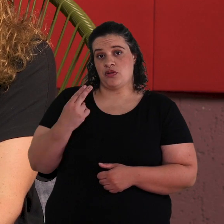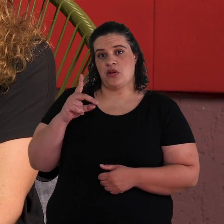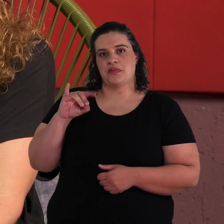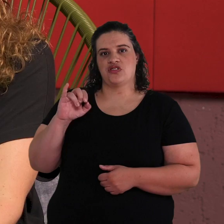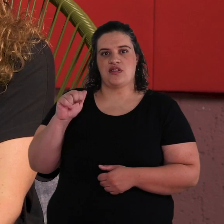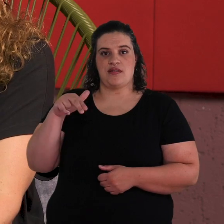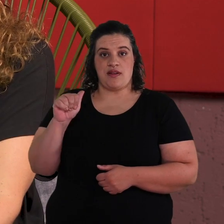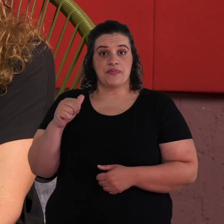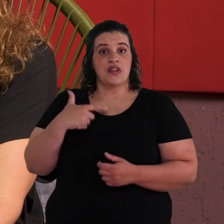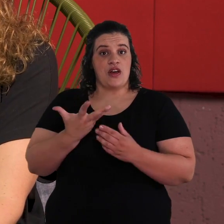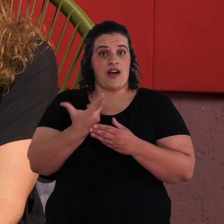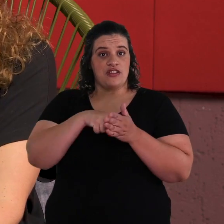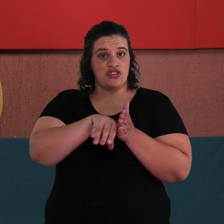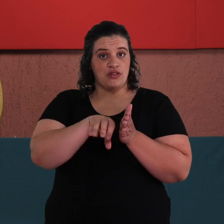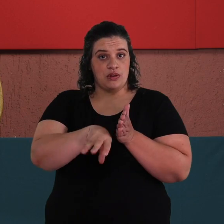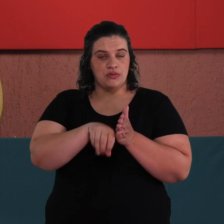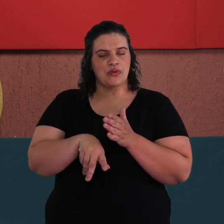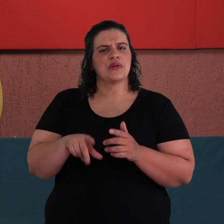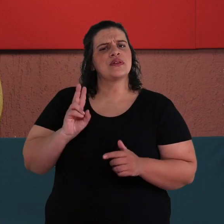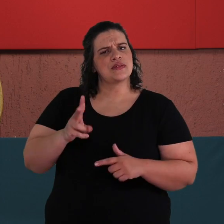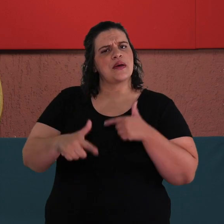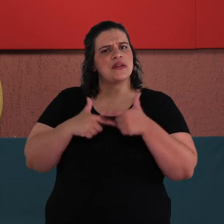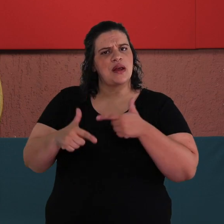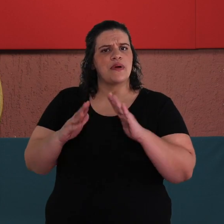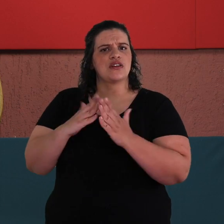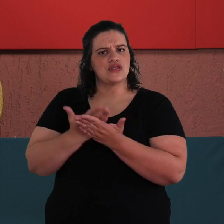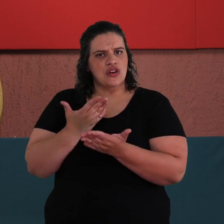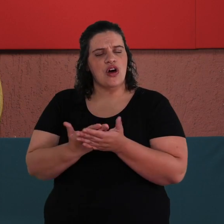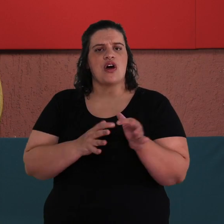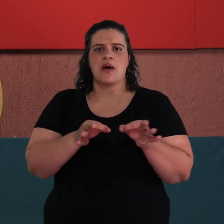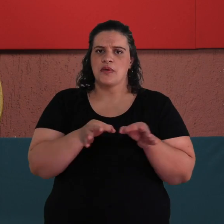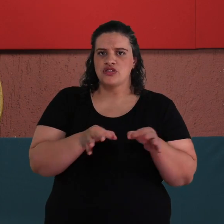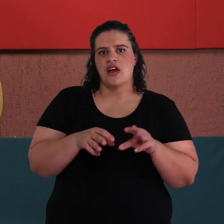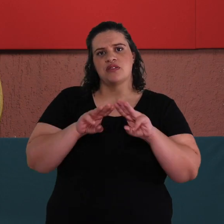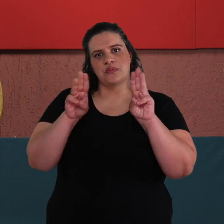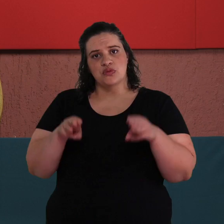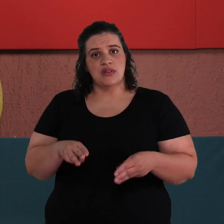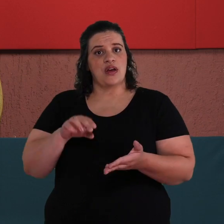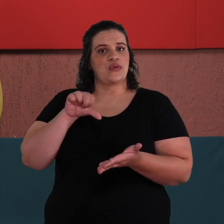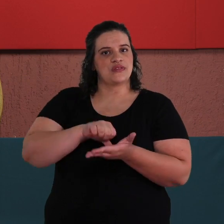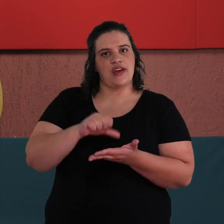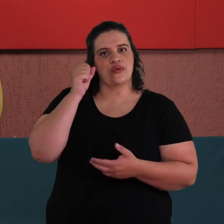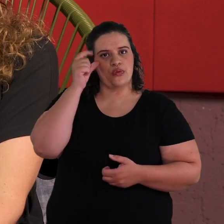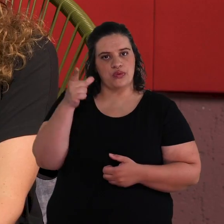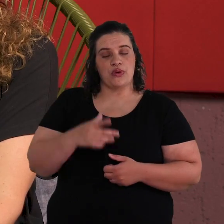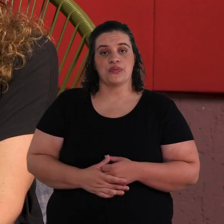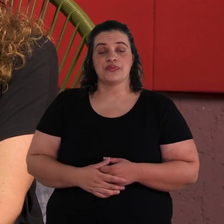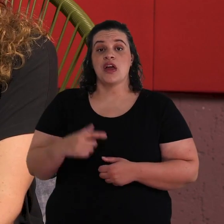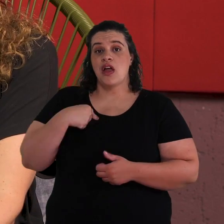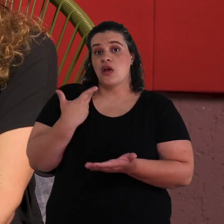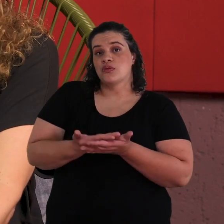Meu nome é Diana, eu sou arte educadora, sempre trabalhei em escolas, projetos, museus, centros culturais e